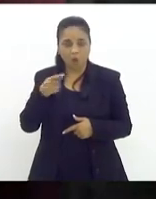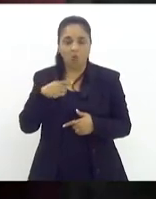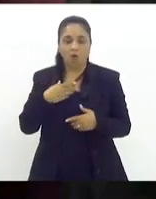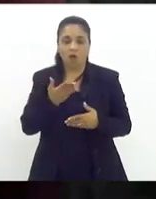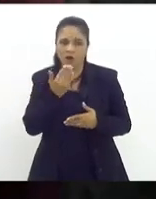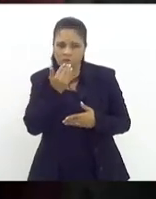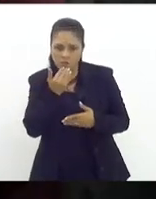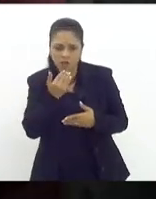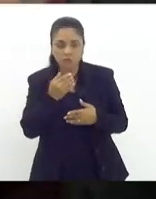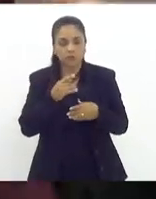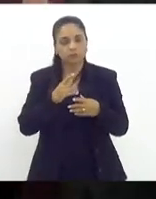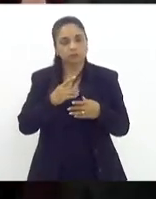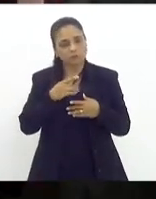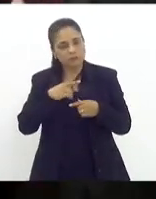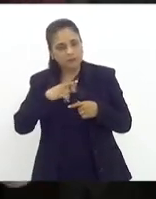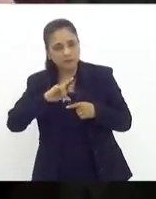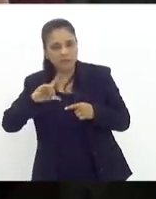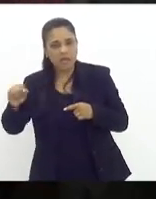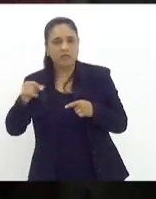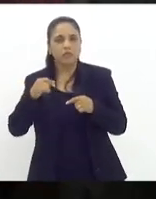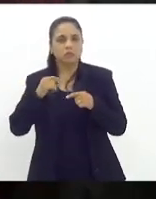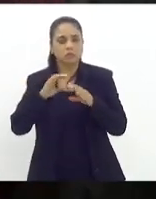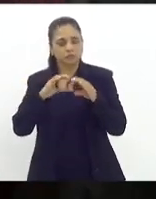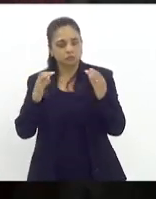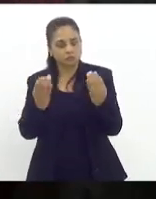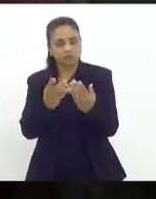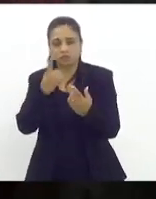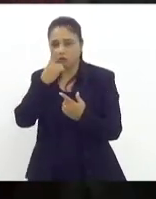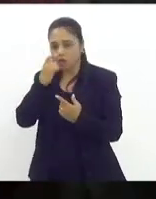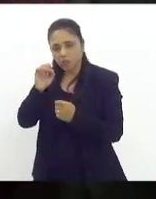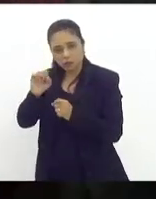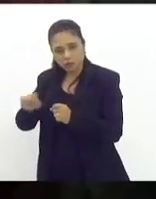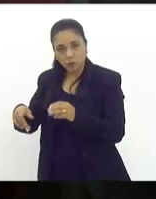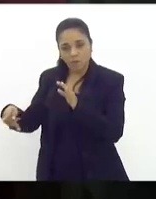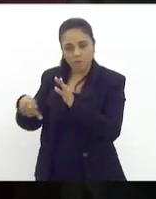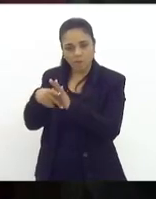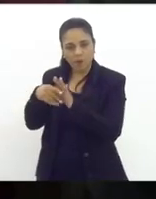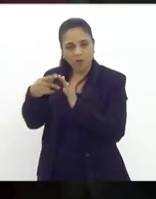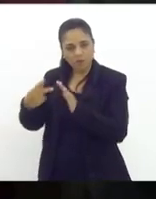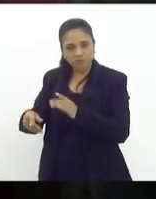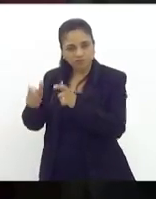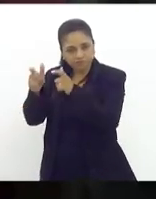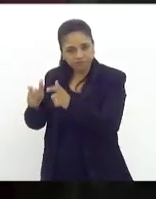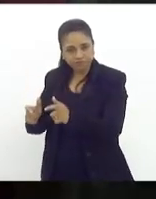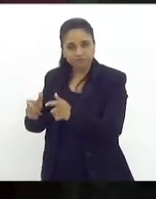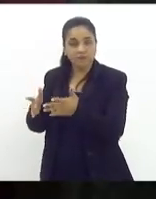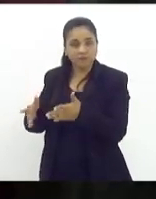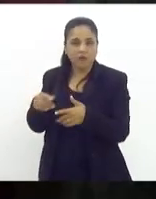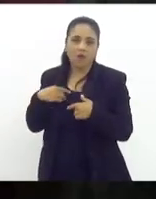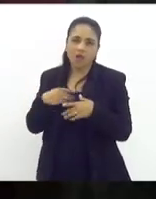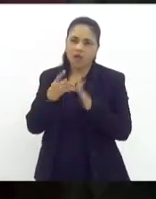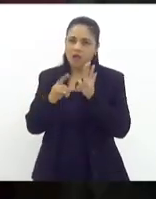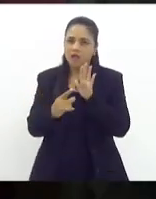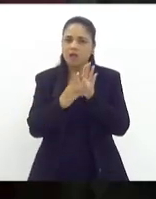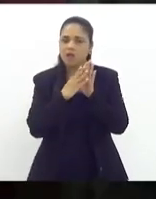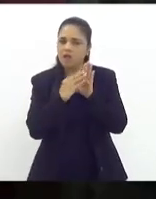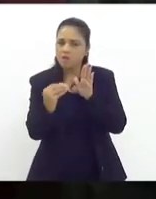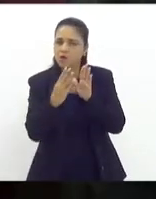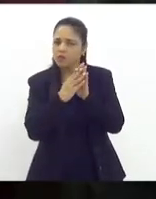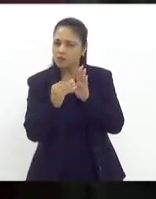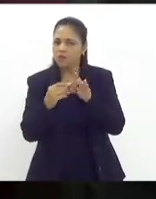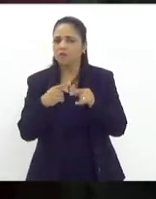seu lixo para depositar no local adequado, dando aí um exemplo para todos nós. Eu acho que a gente também precisa começar